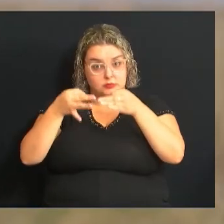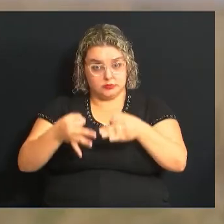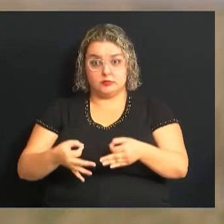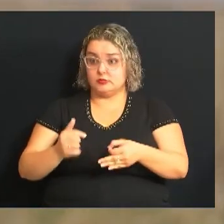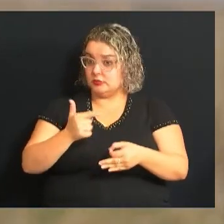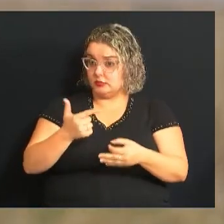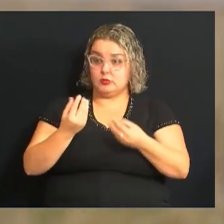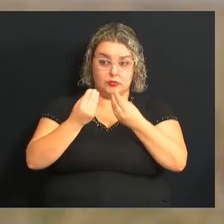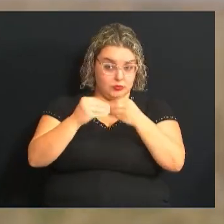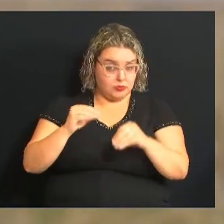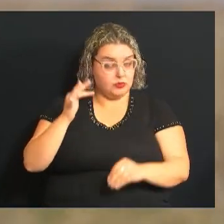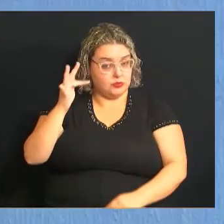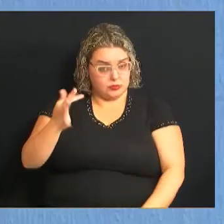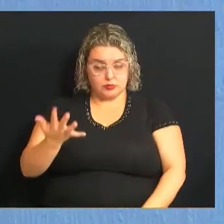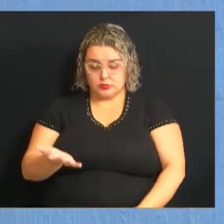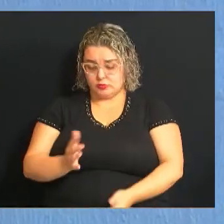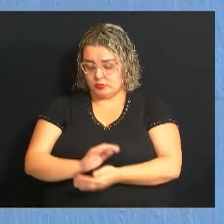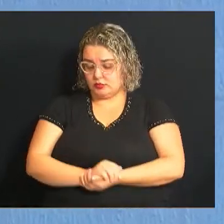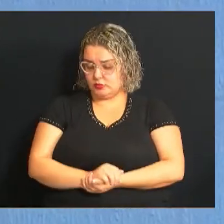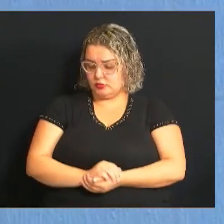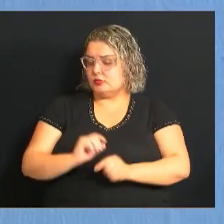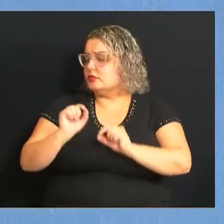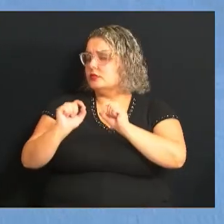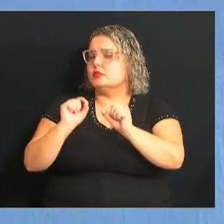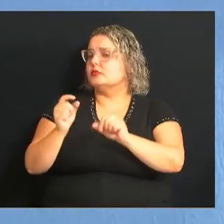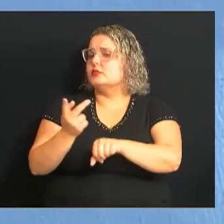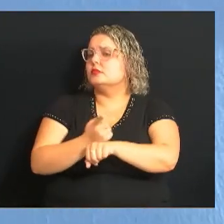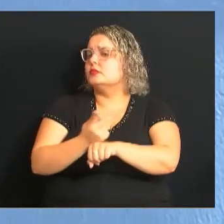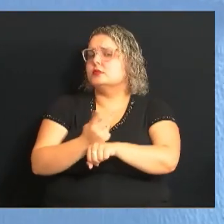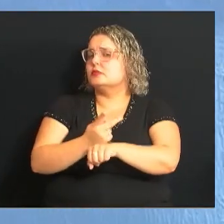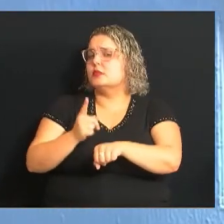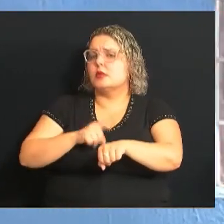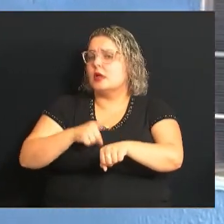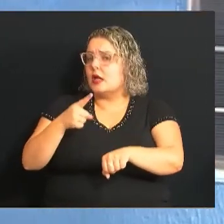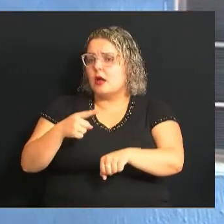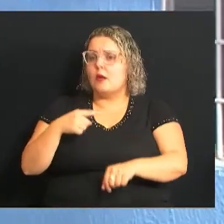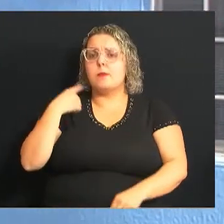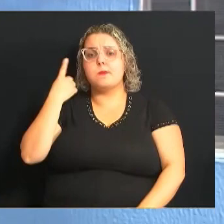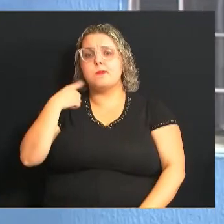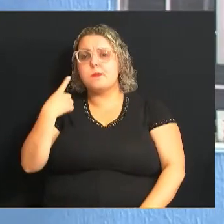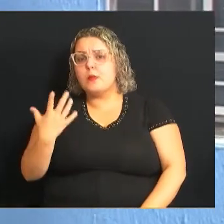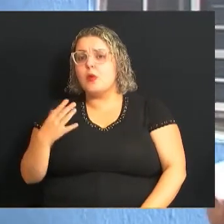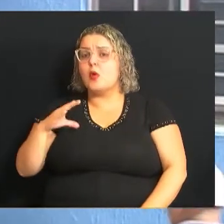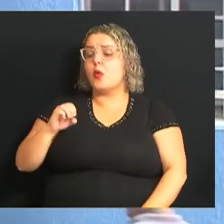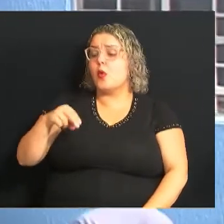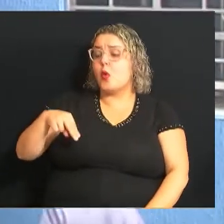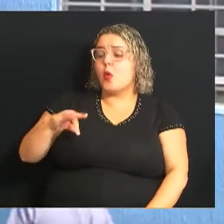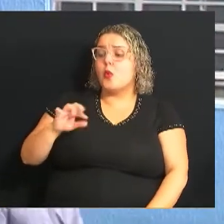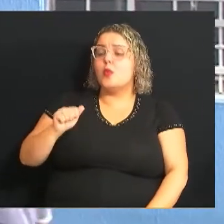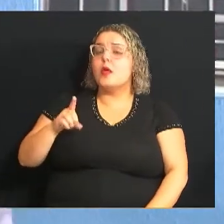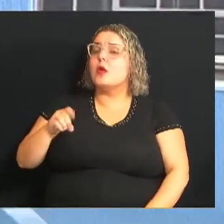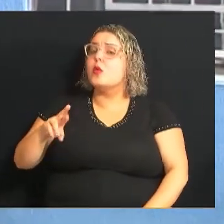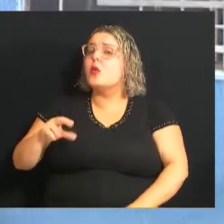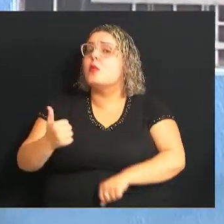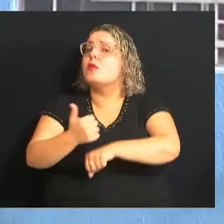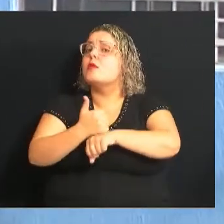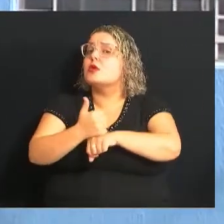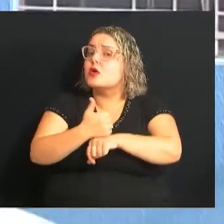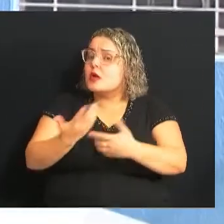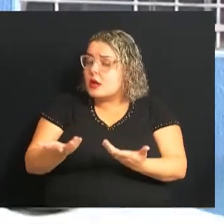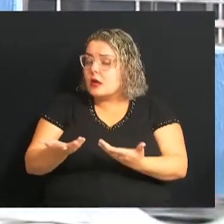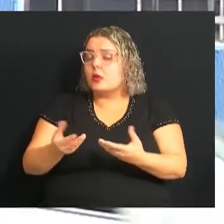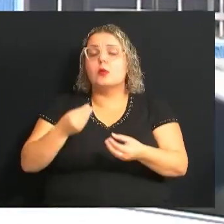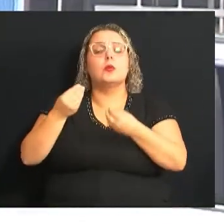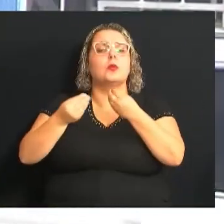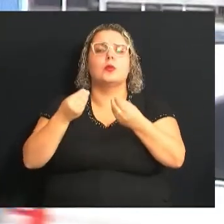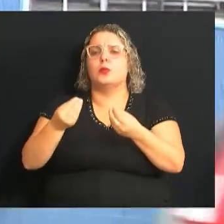no futuro. E quem que eu devo procurar nessa hora? Um advogado, um contador? Eu preciso entrar com algum